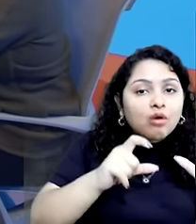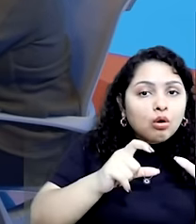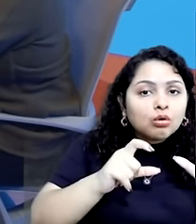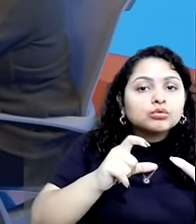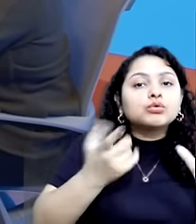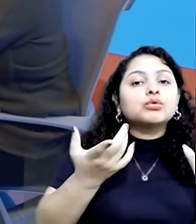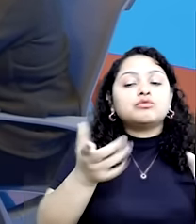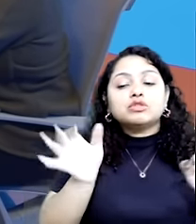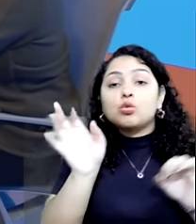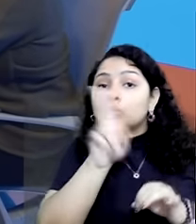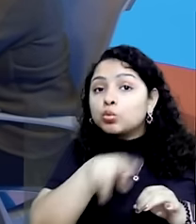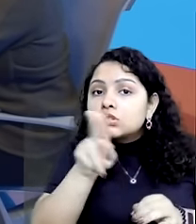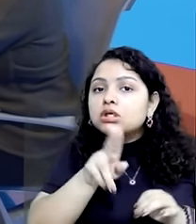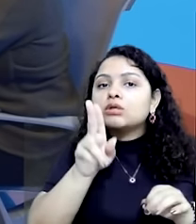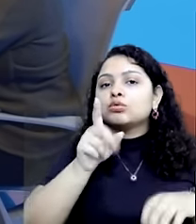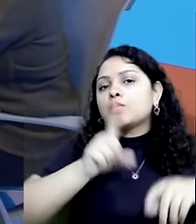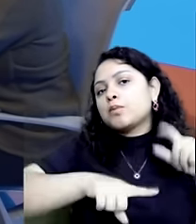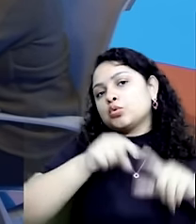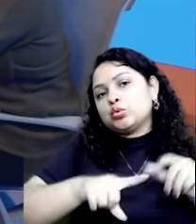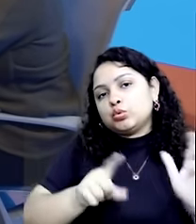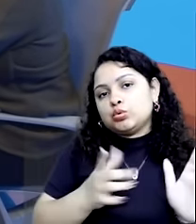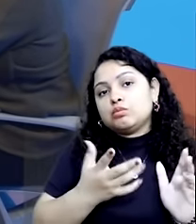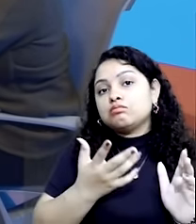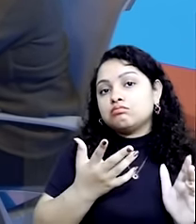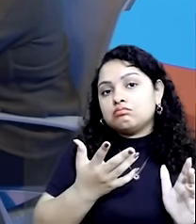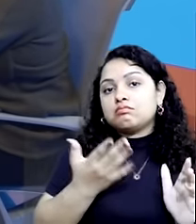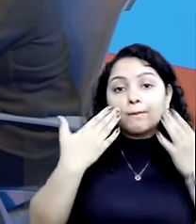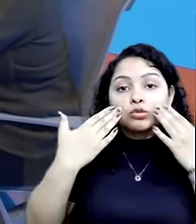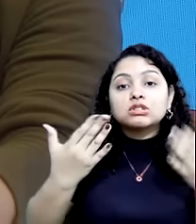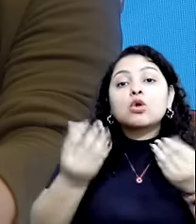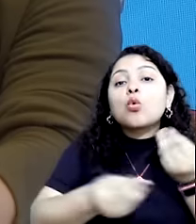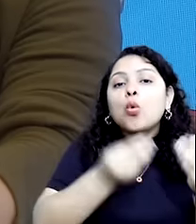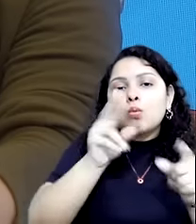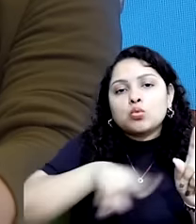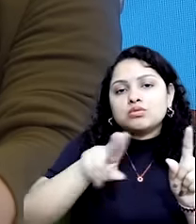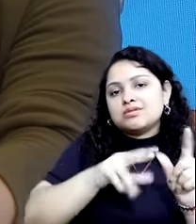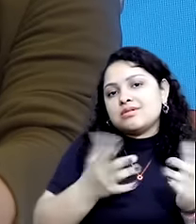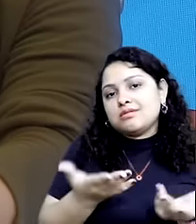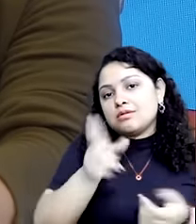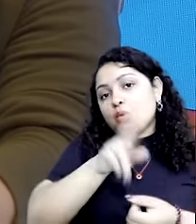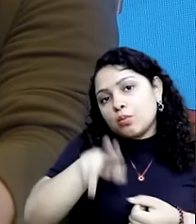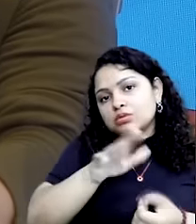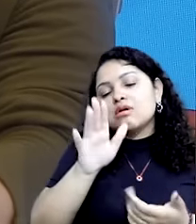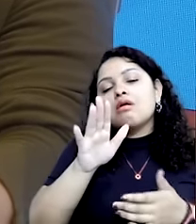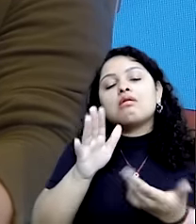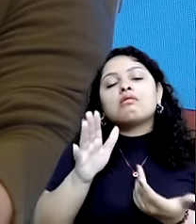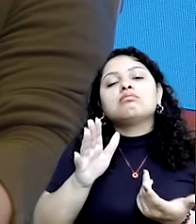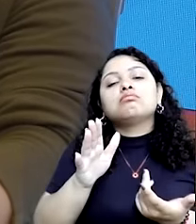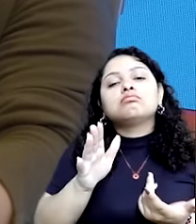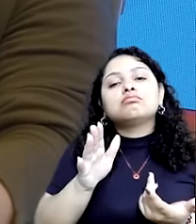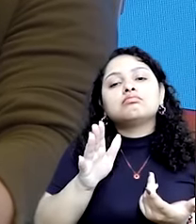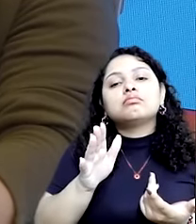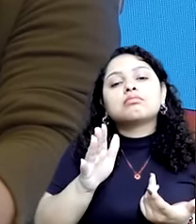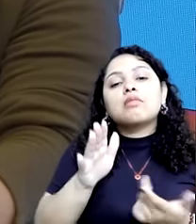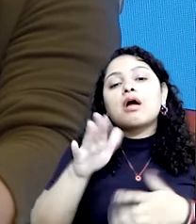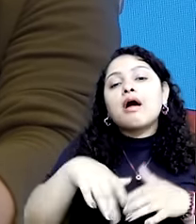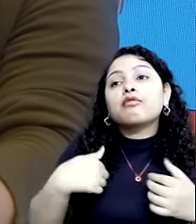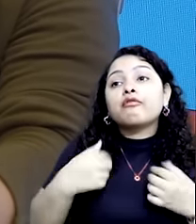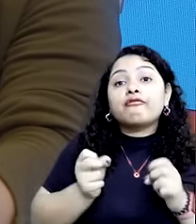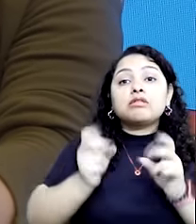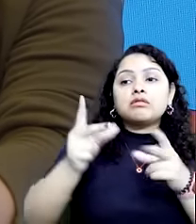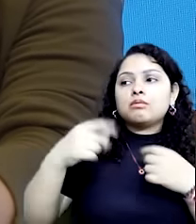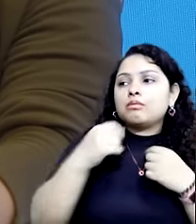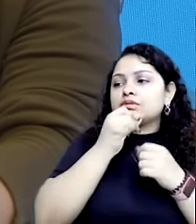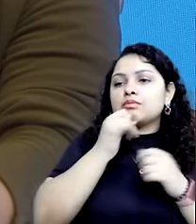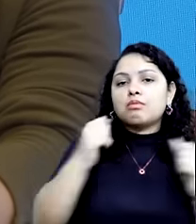processamento você mostrando a função daquilo e hoje em dia né a gente Sabe às vezes tamanho também fala Poxa eu tô vendendo uma bolsa uma